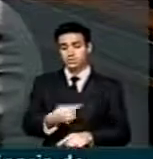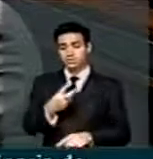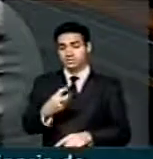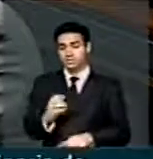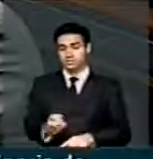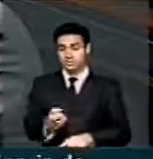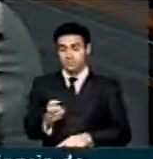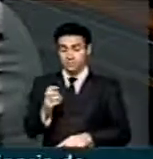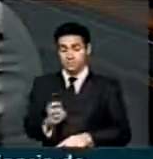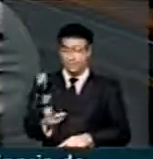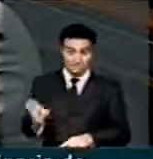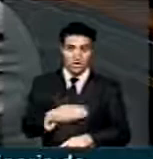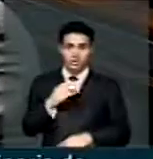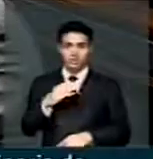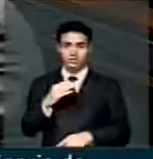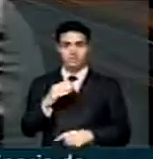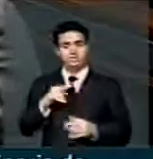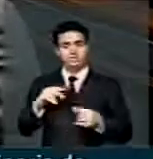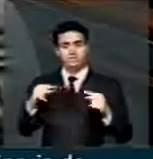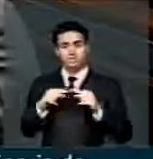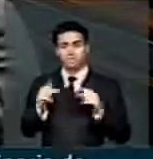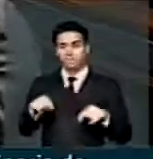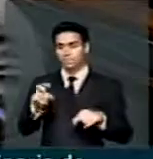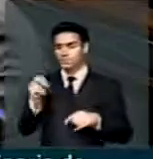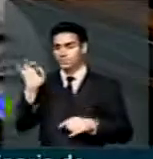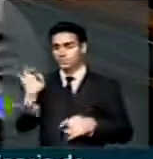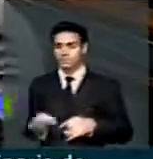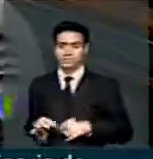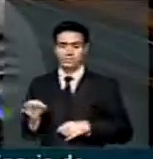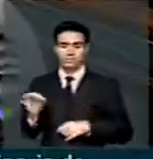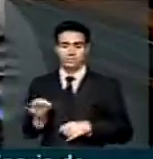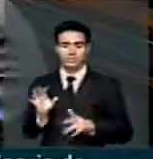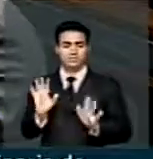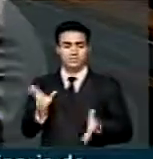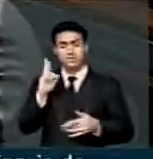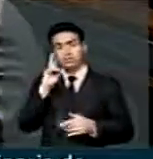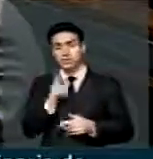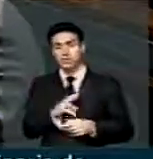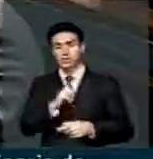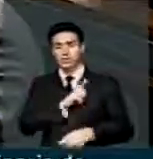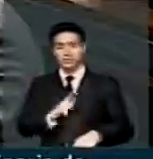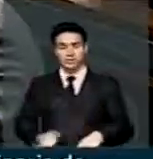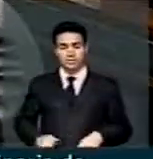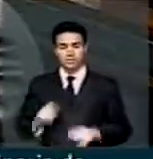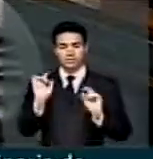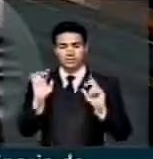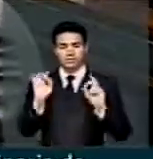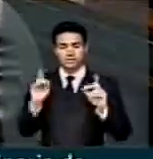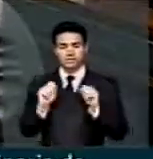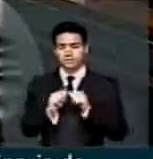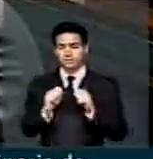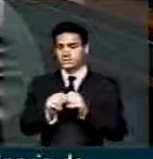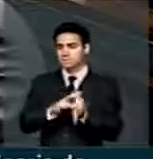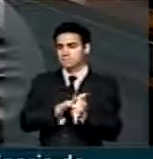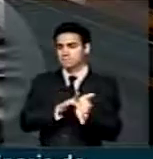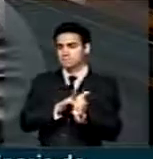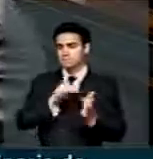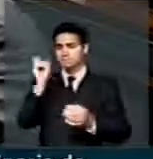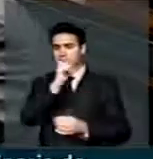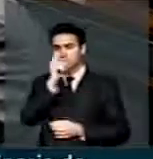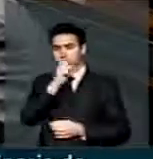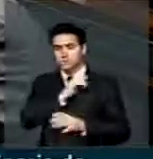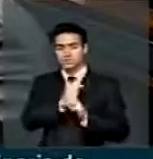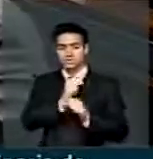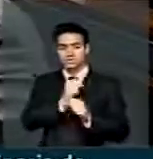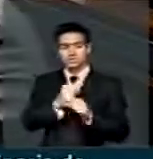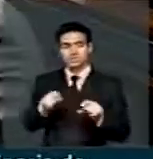21,25 milhões, relativo a 50% da ação? E a gente viu aqui o governo especialista em fazer maquiagem de contas,